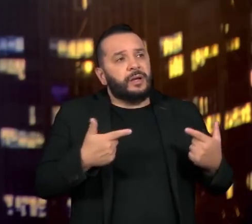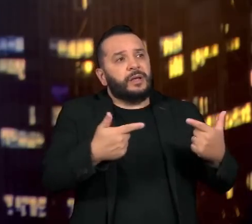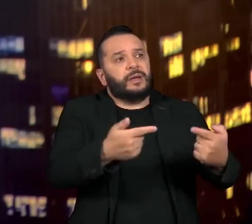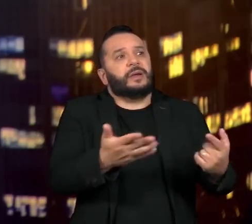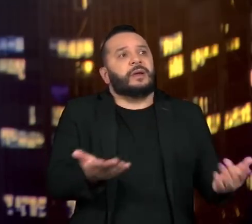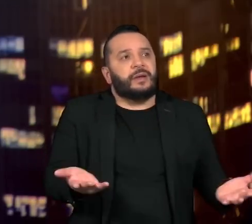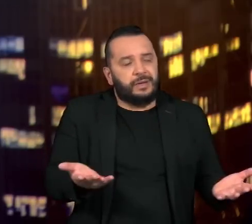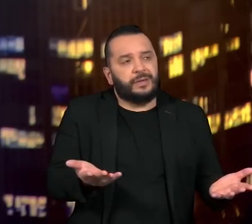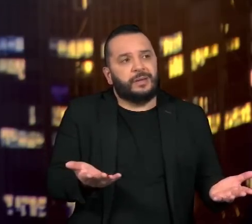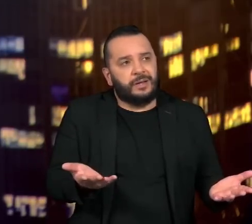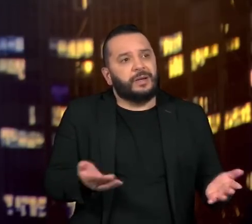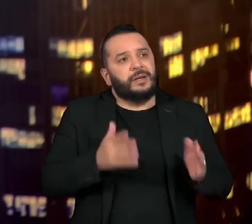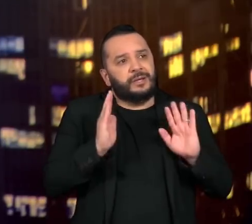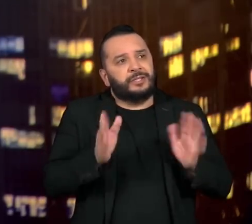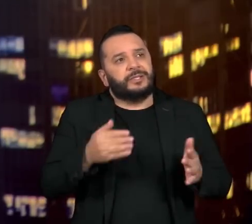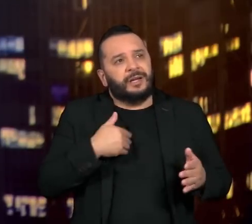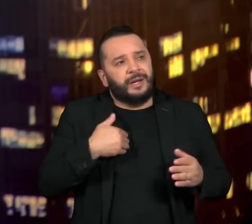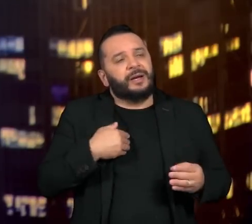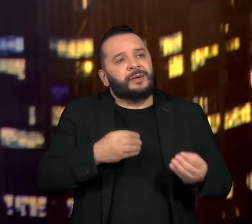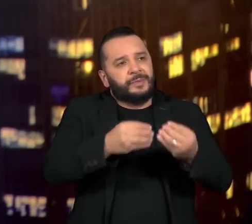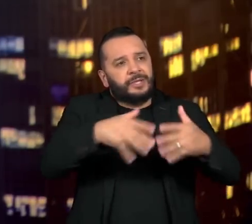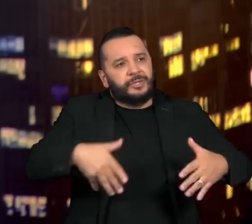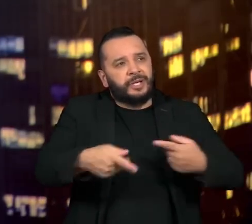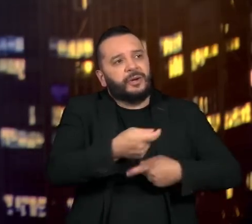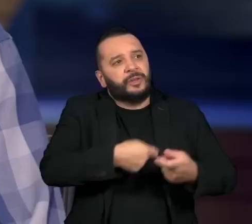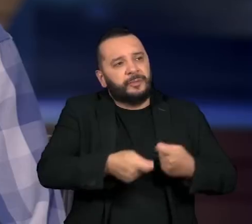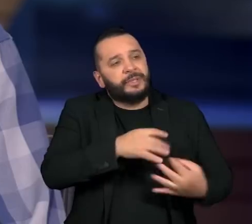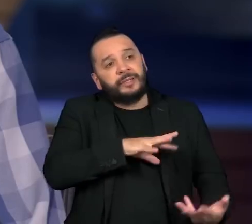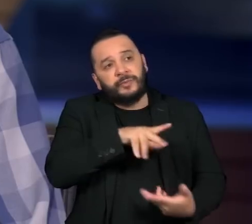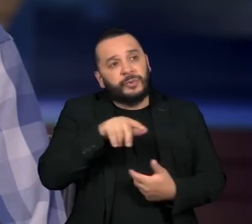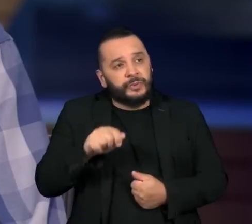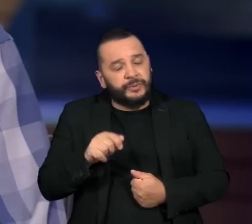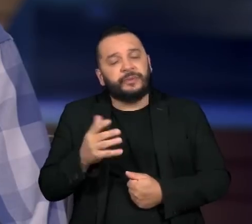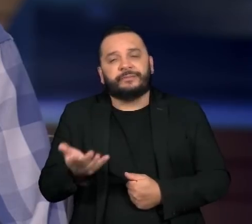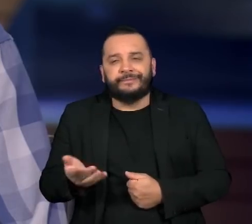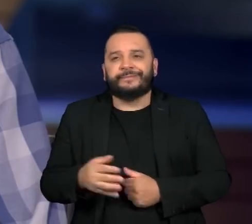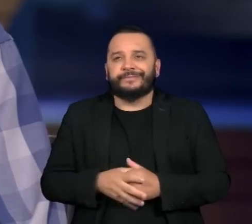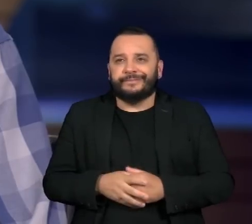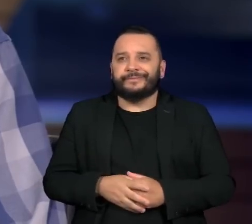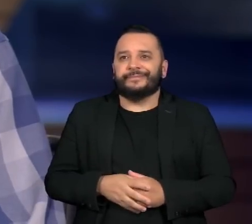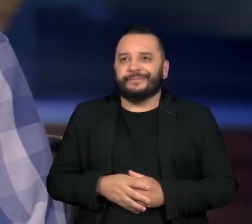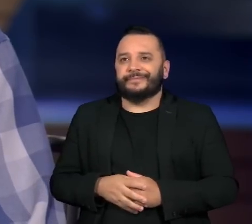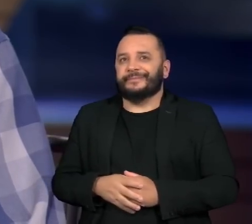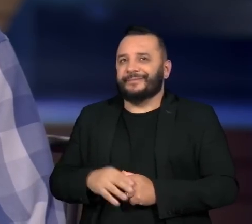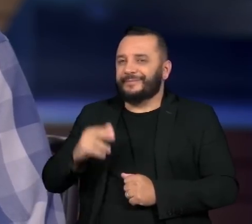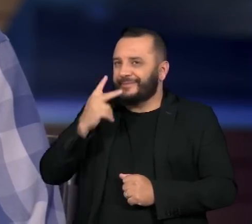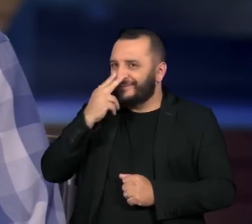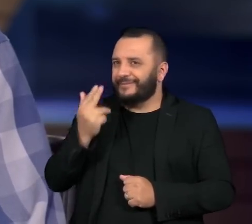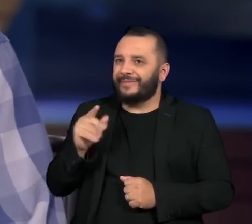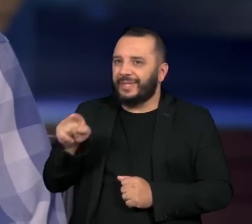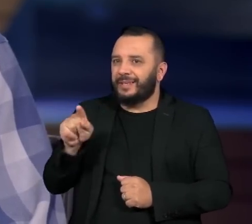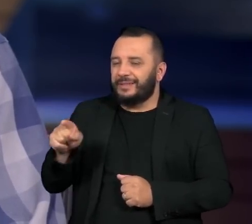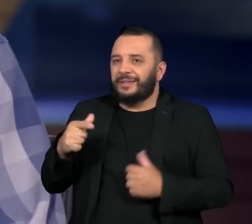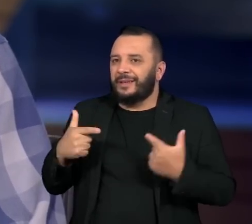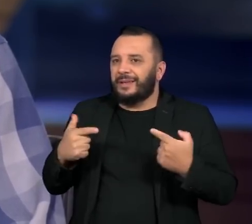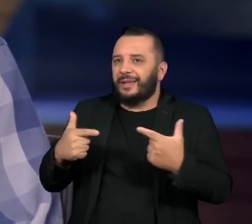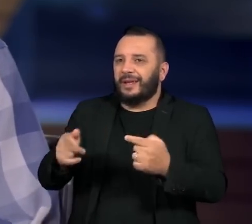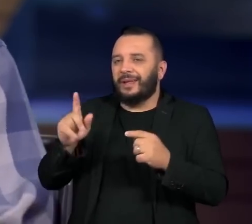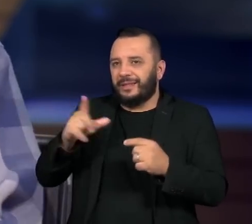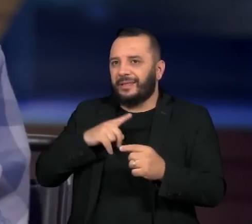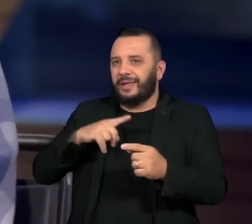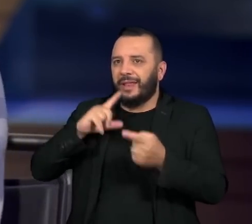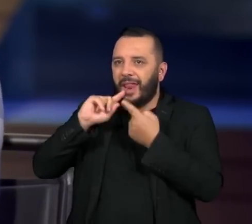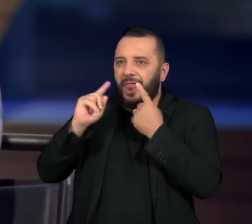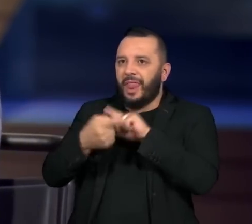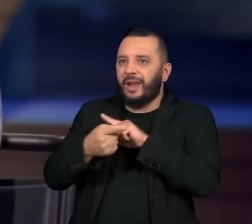ajuda a desestabilizar a economia a nível mundial. Eu acho que ela é um ápice das contradições desse